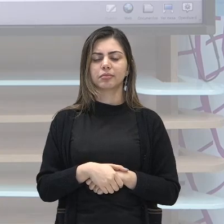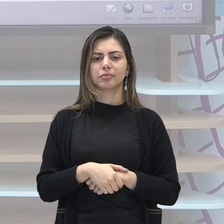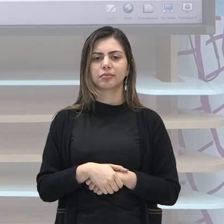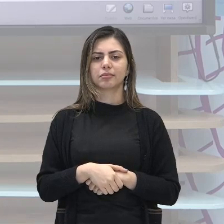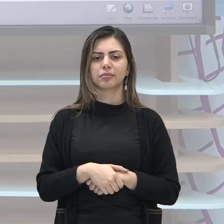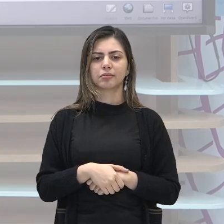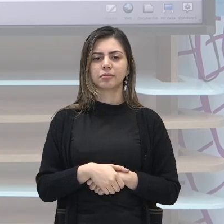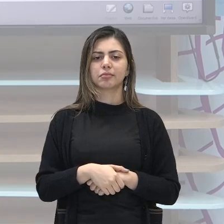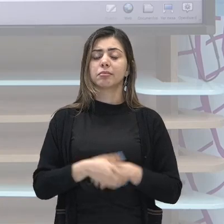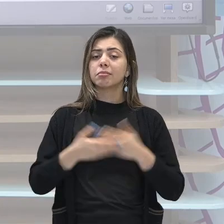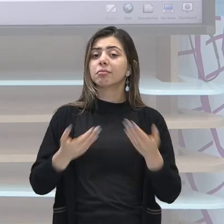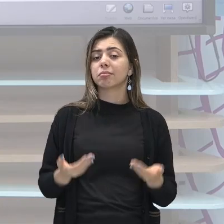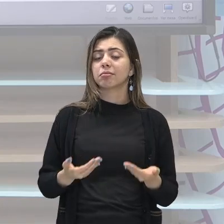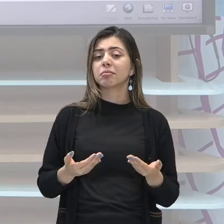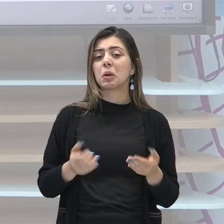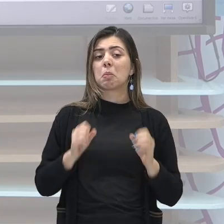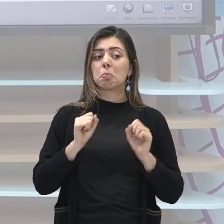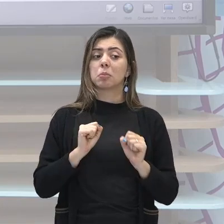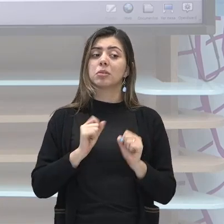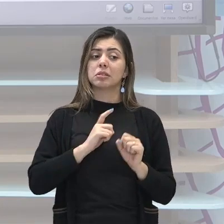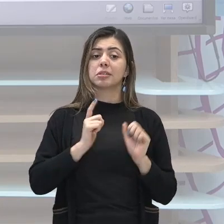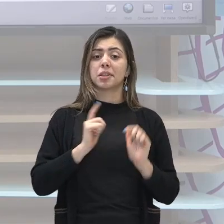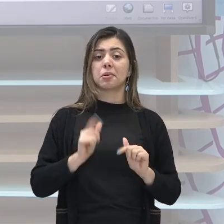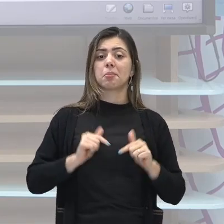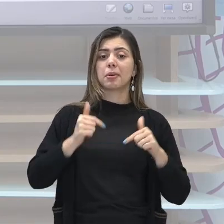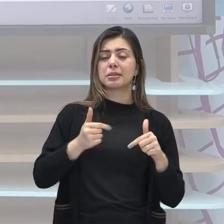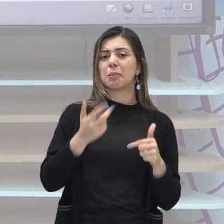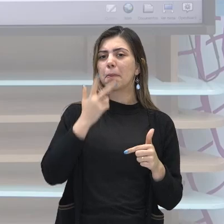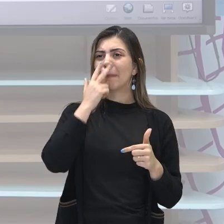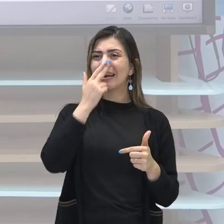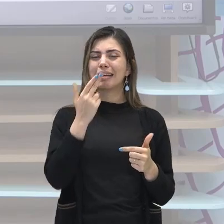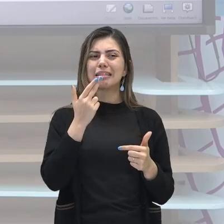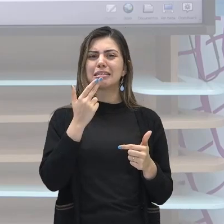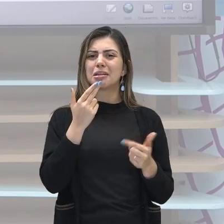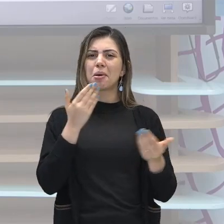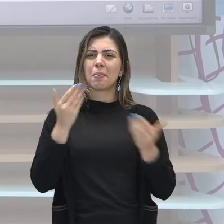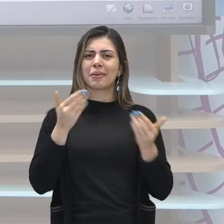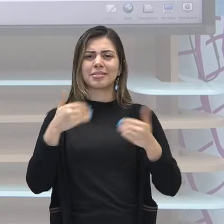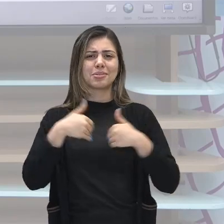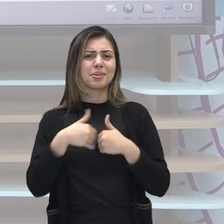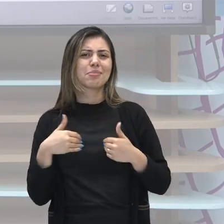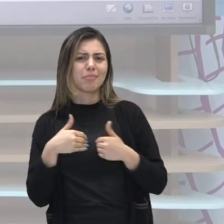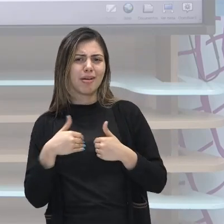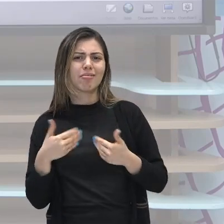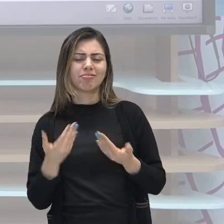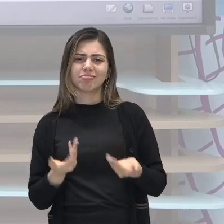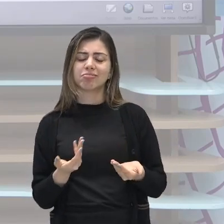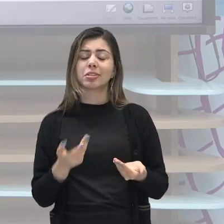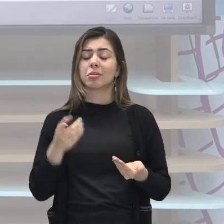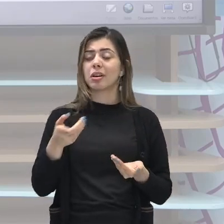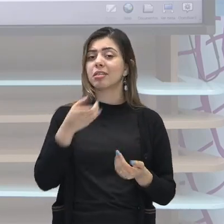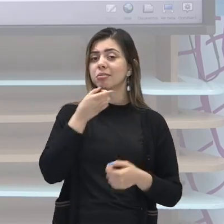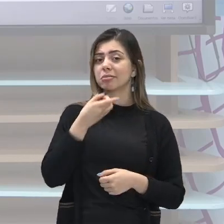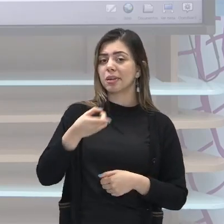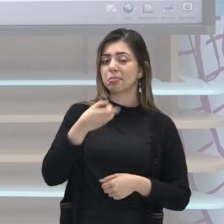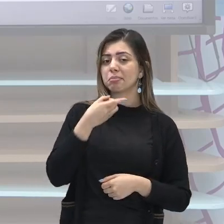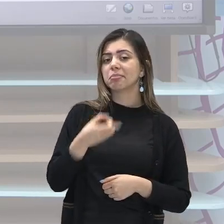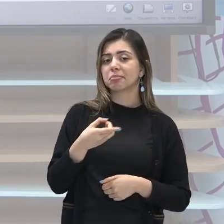próximo literalmente haja dessa maneira quase que animalesca. Então o darwinismo social, ele